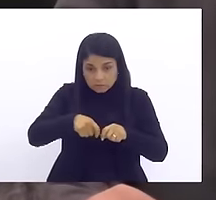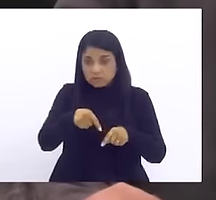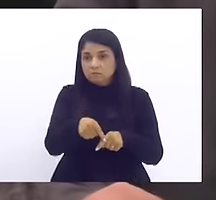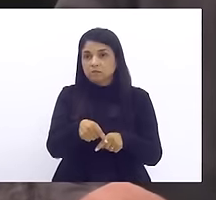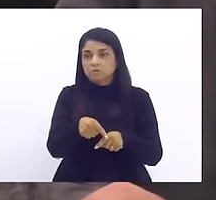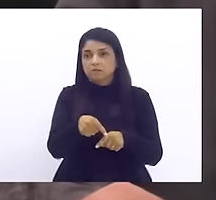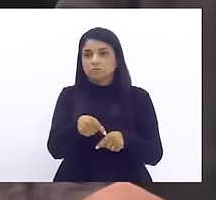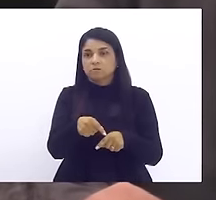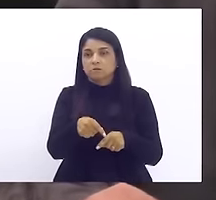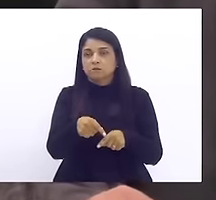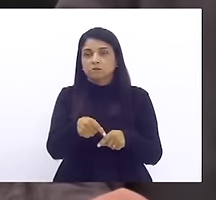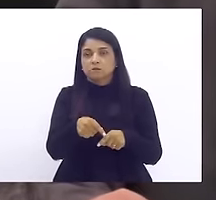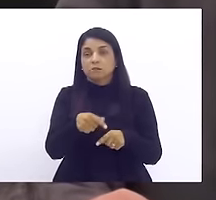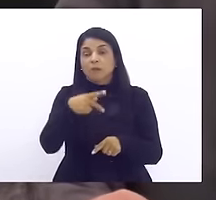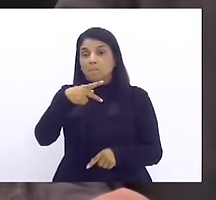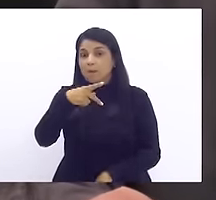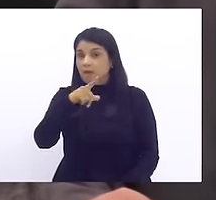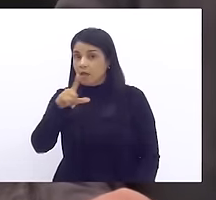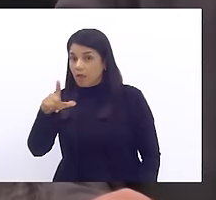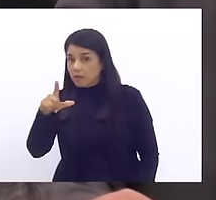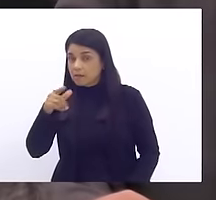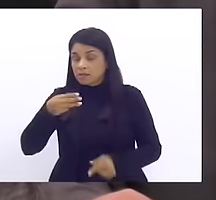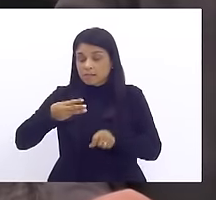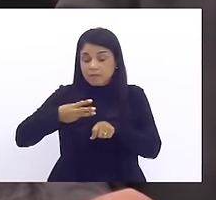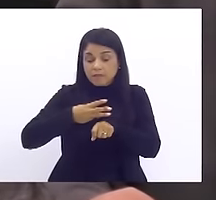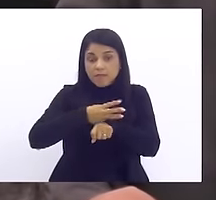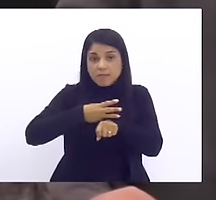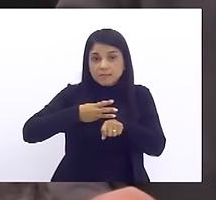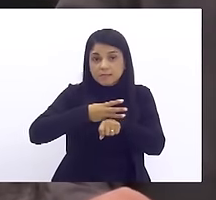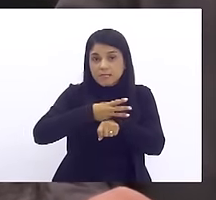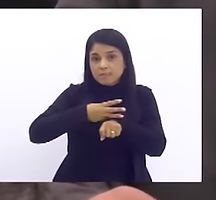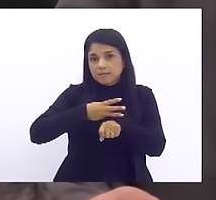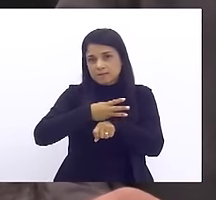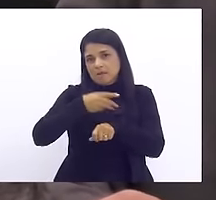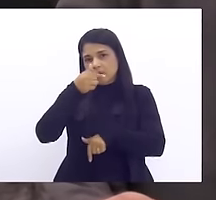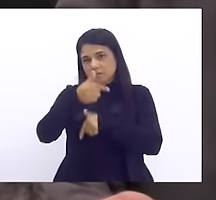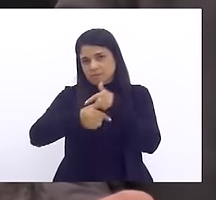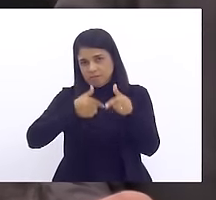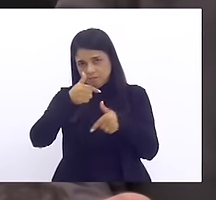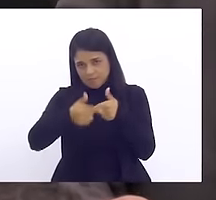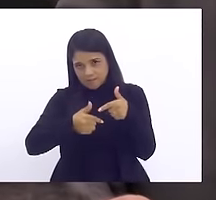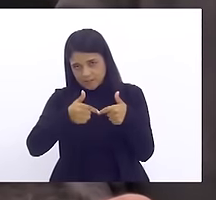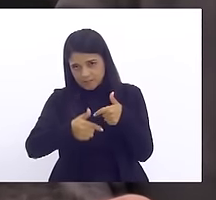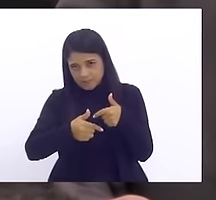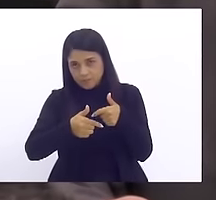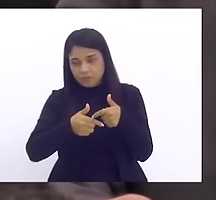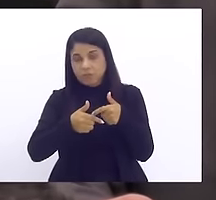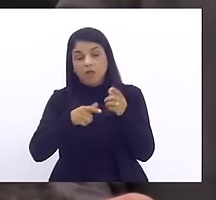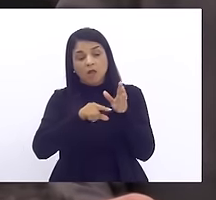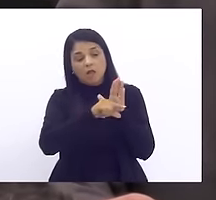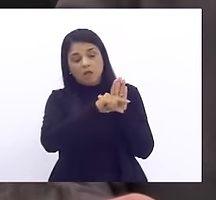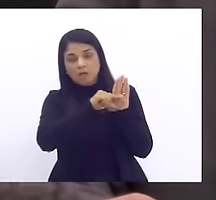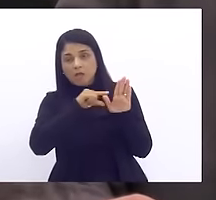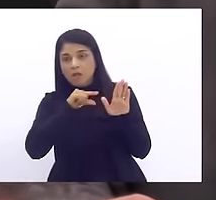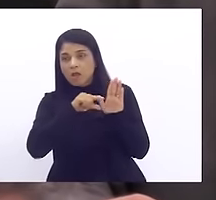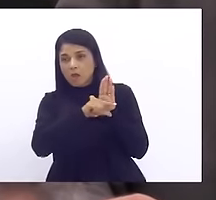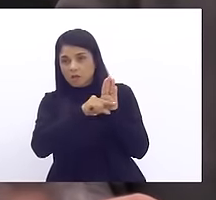de apl terceirizar esses serviços a senhora pode me apontar de Cláudio